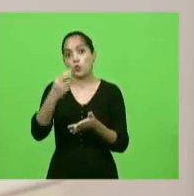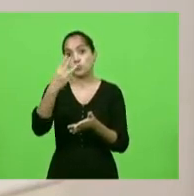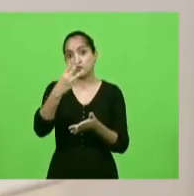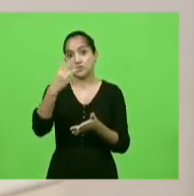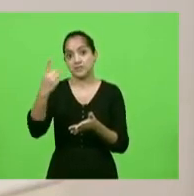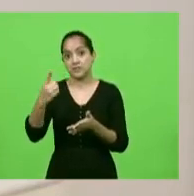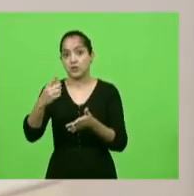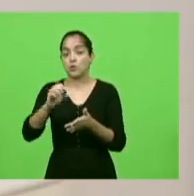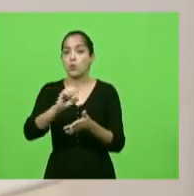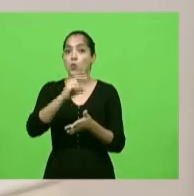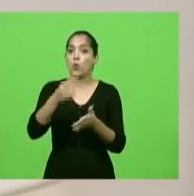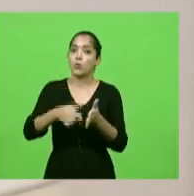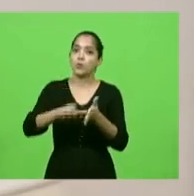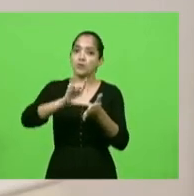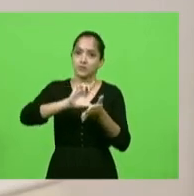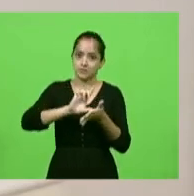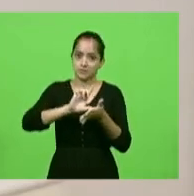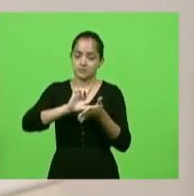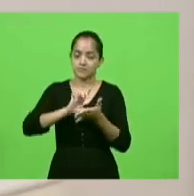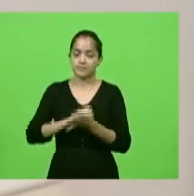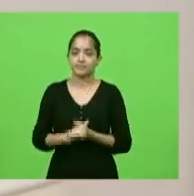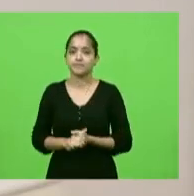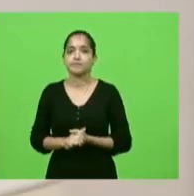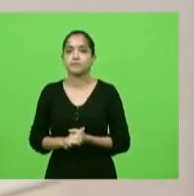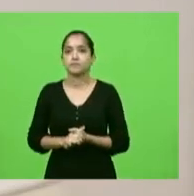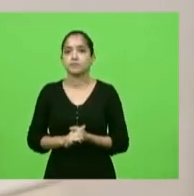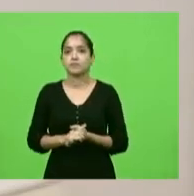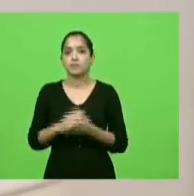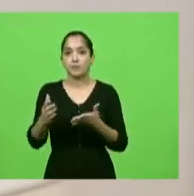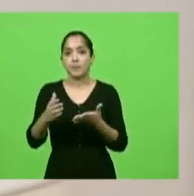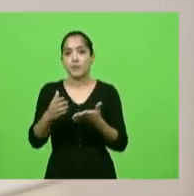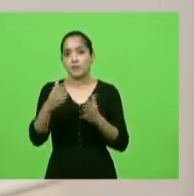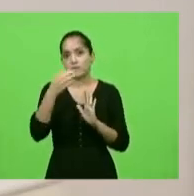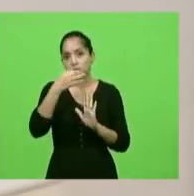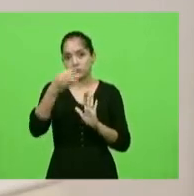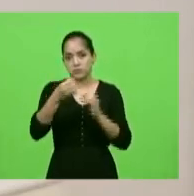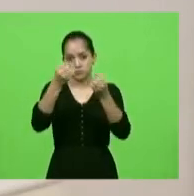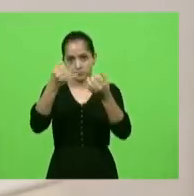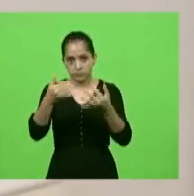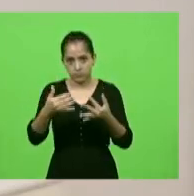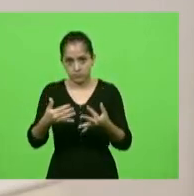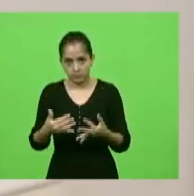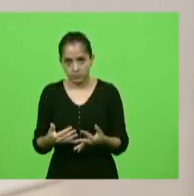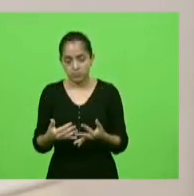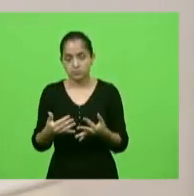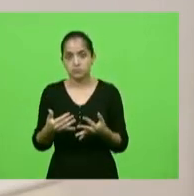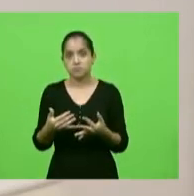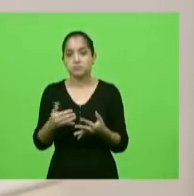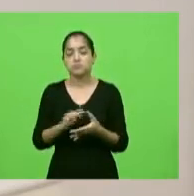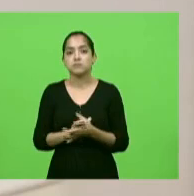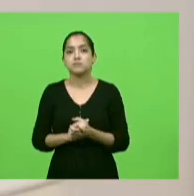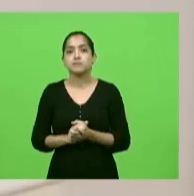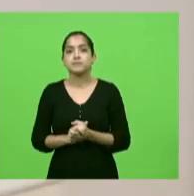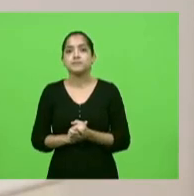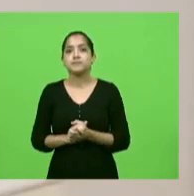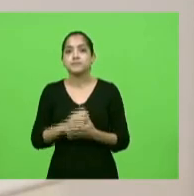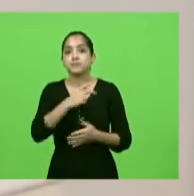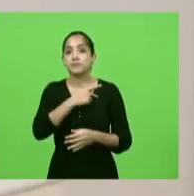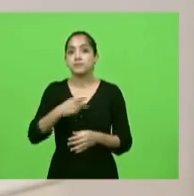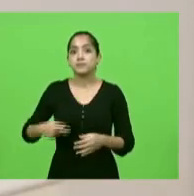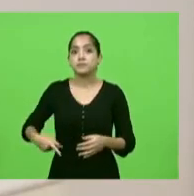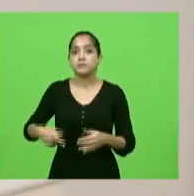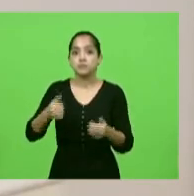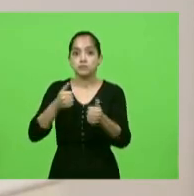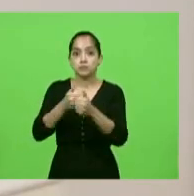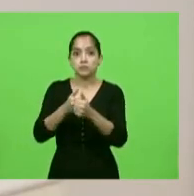antes. Como se verifica do depoimento prestado pelo senhor Adircelio de Moraes Ferreira Júnior, presidente do Tribunal de Contas